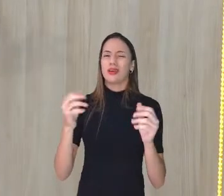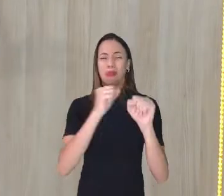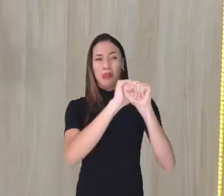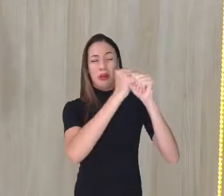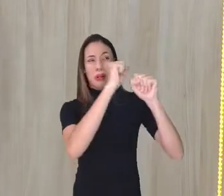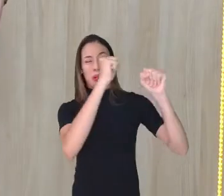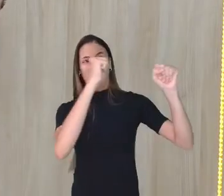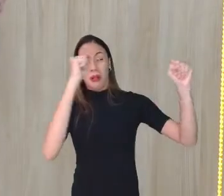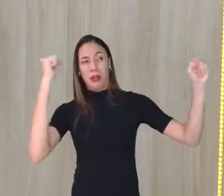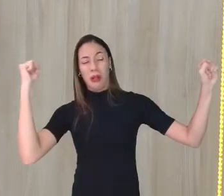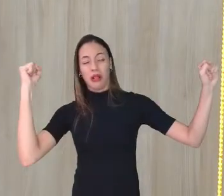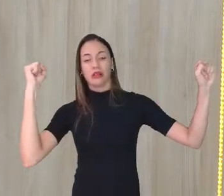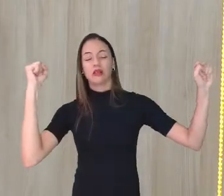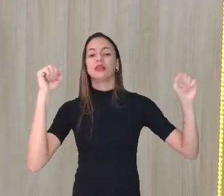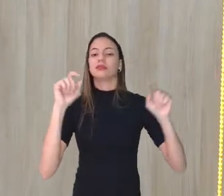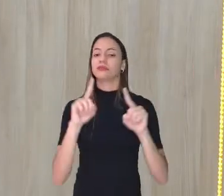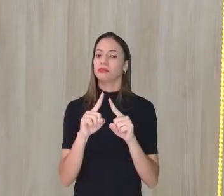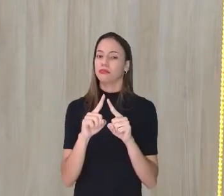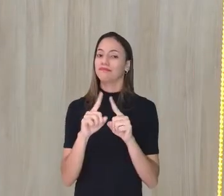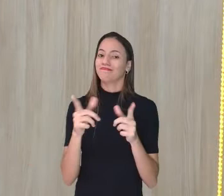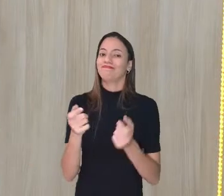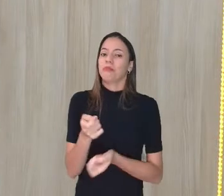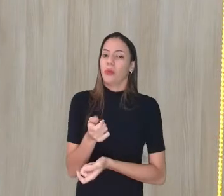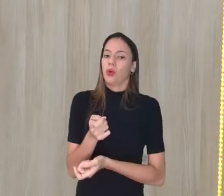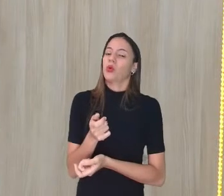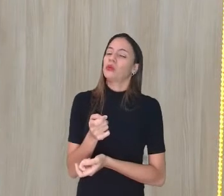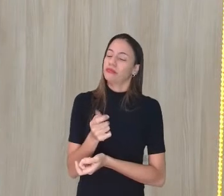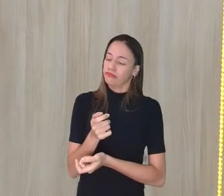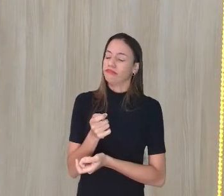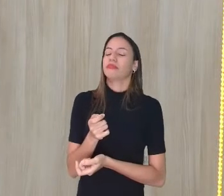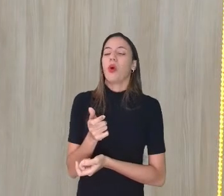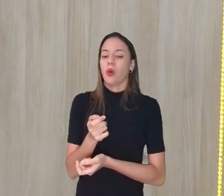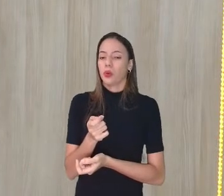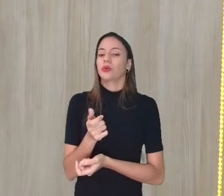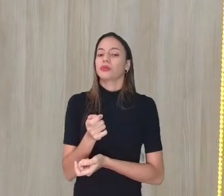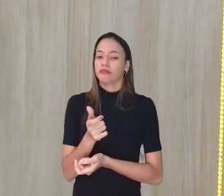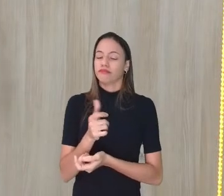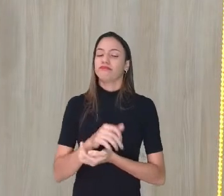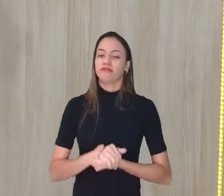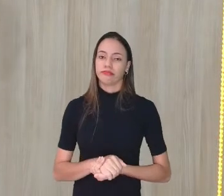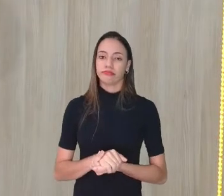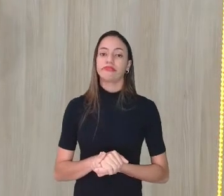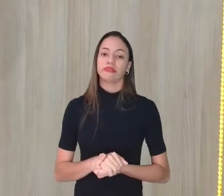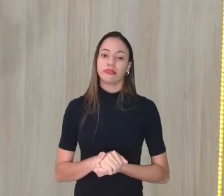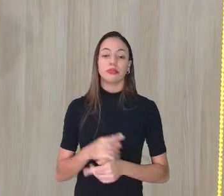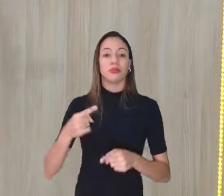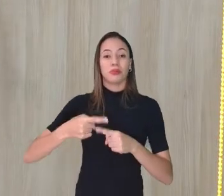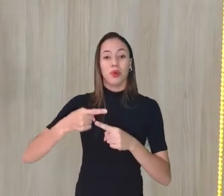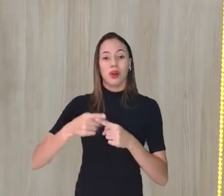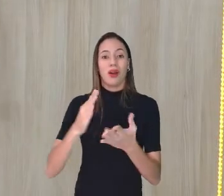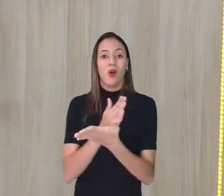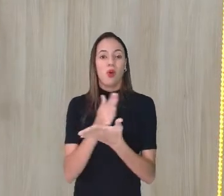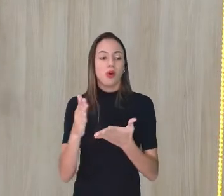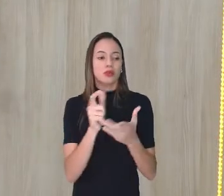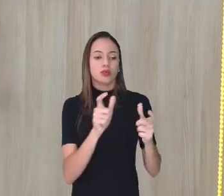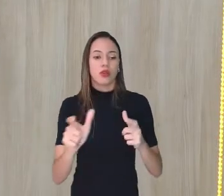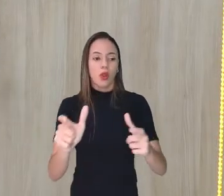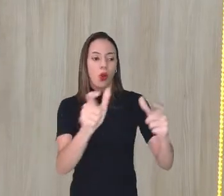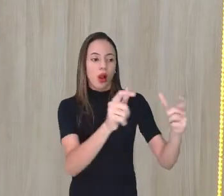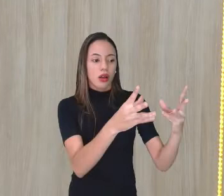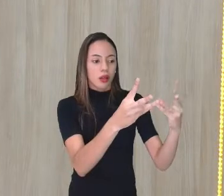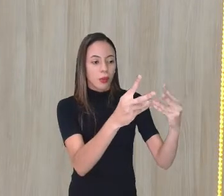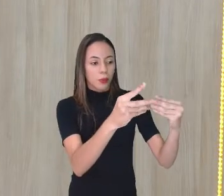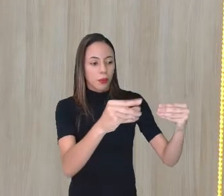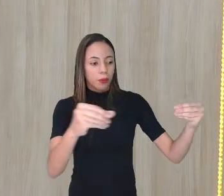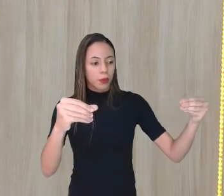grande e tal, tal, tal. Então, é pouco ainda, tá? É pouco. Ainda mais para o que está indo embora com as